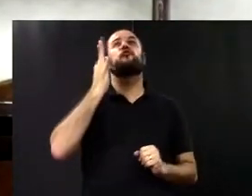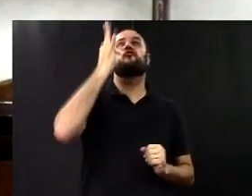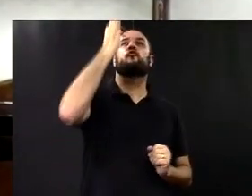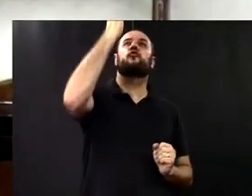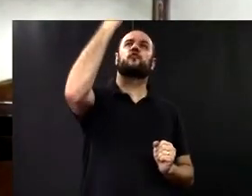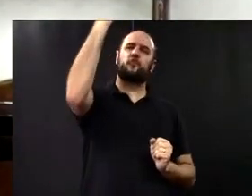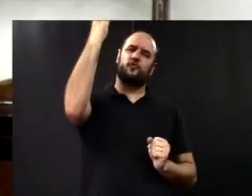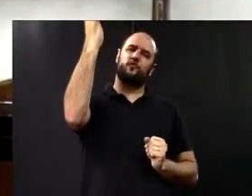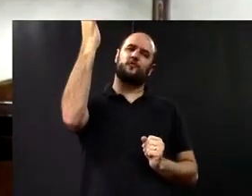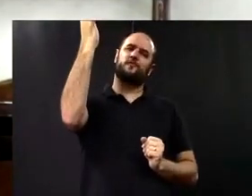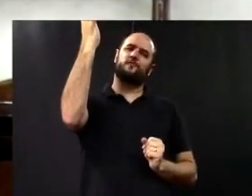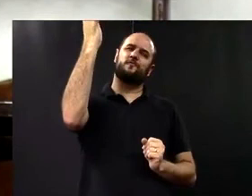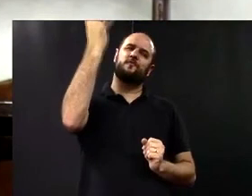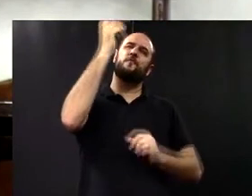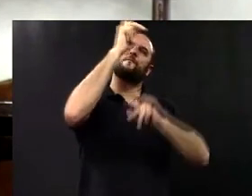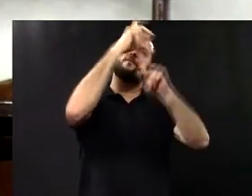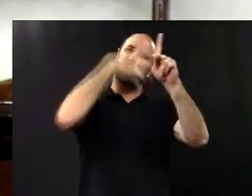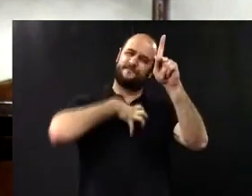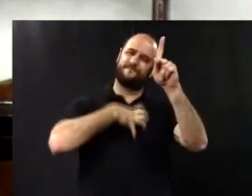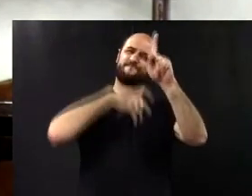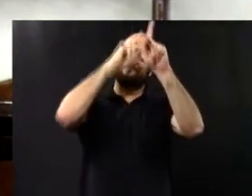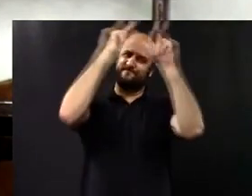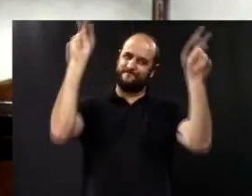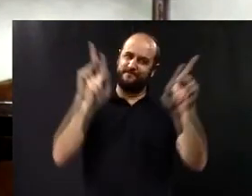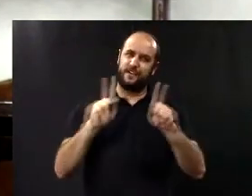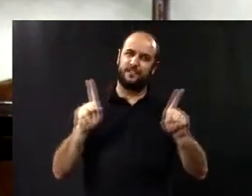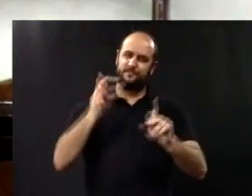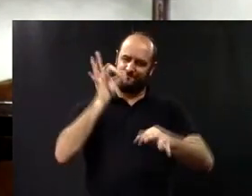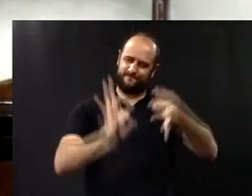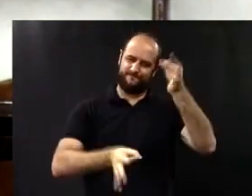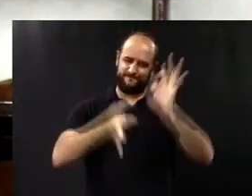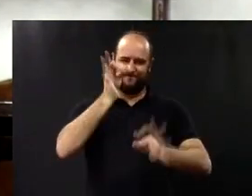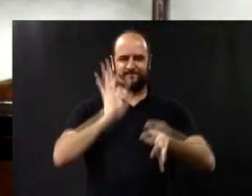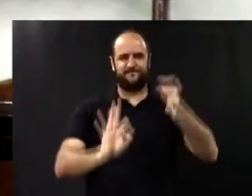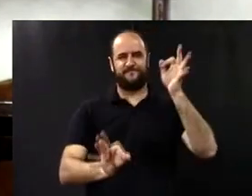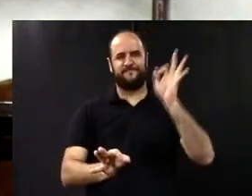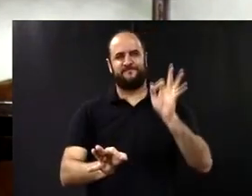serão paz e justiça.